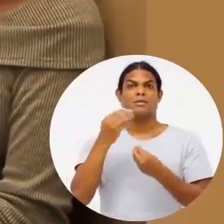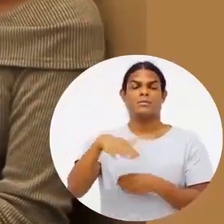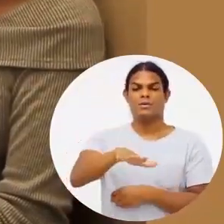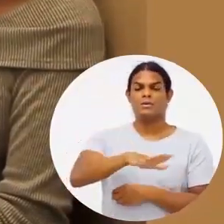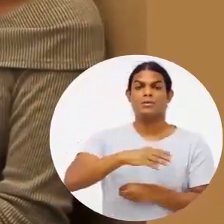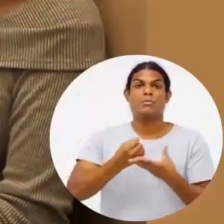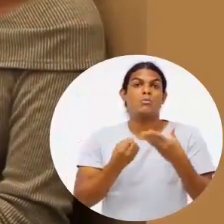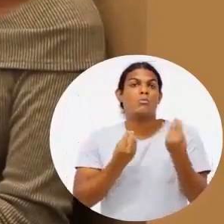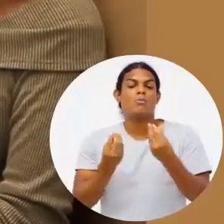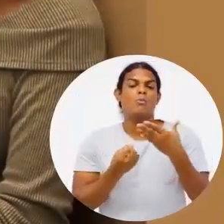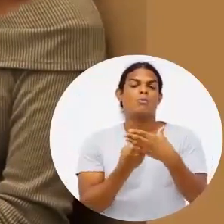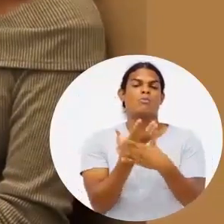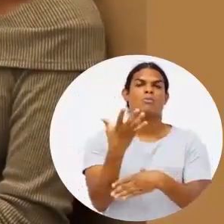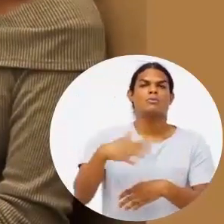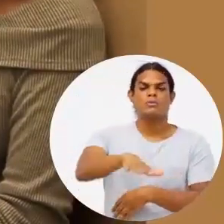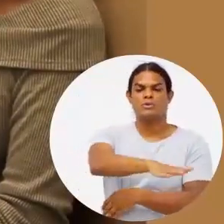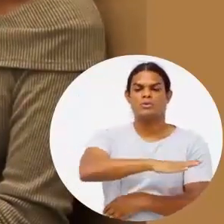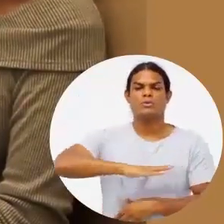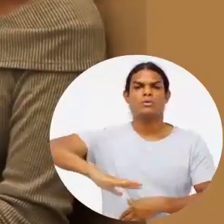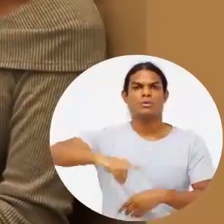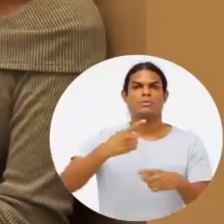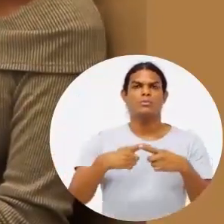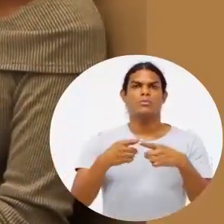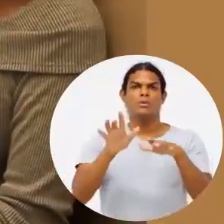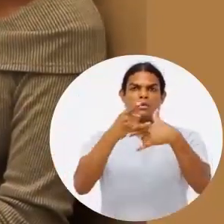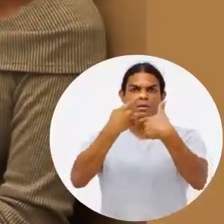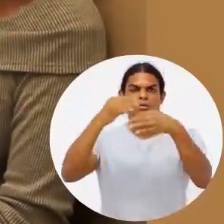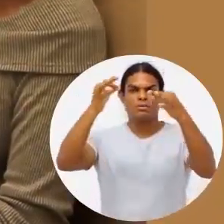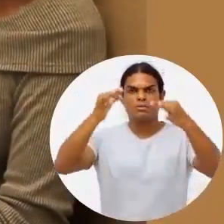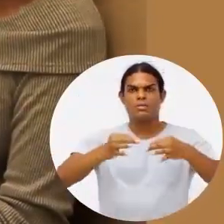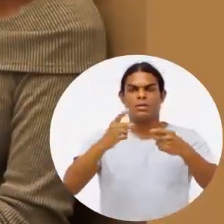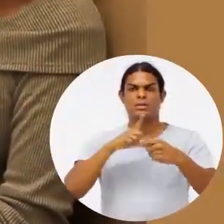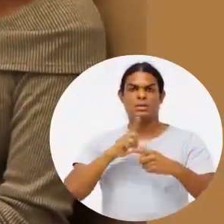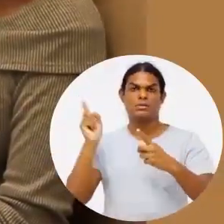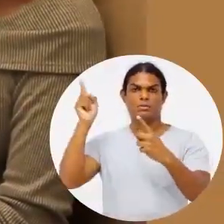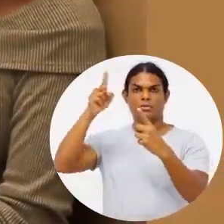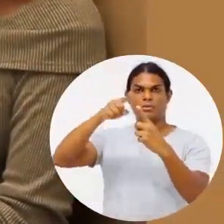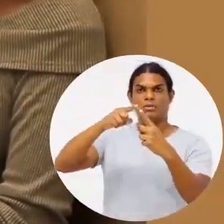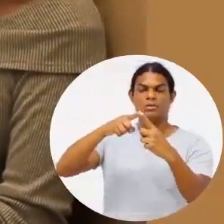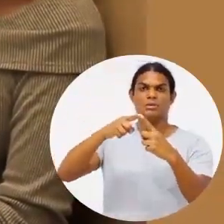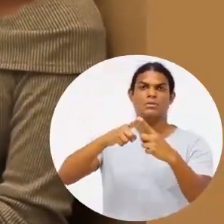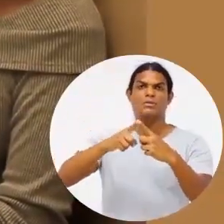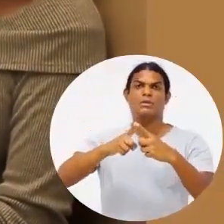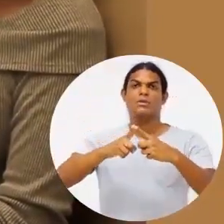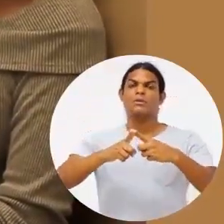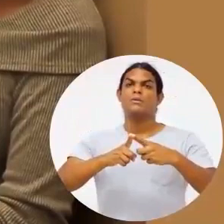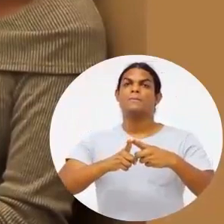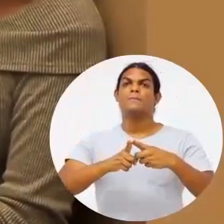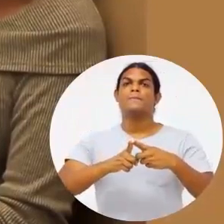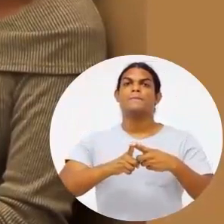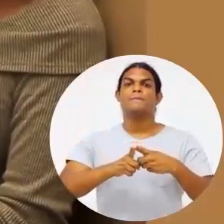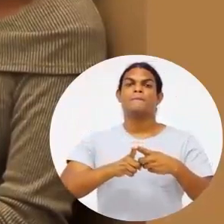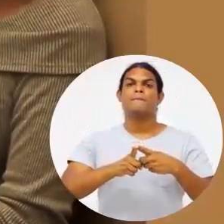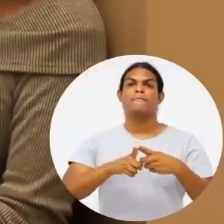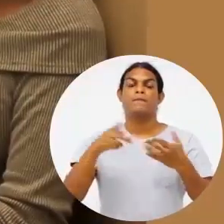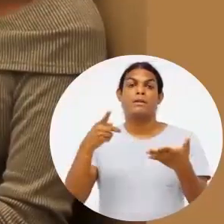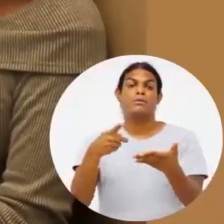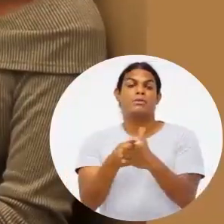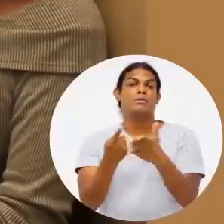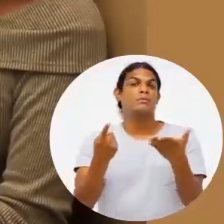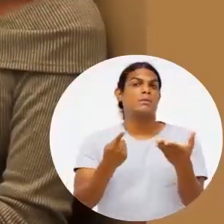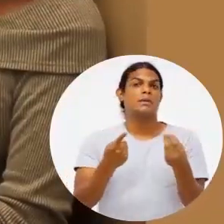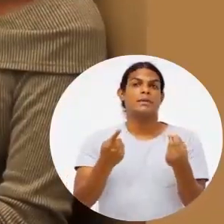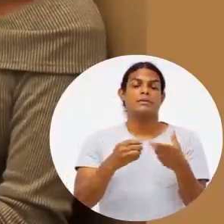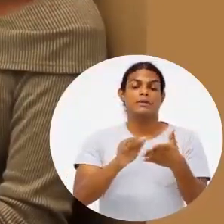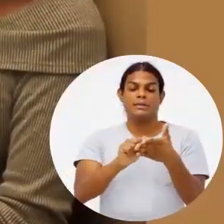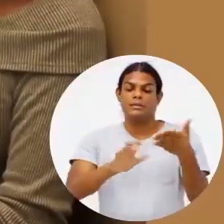construído, porque como a ergonomia, no seu escopo geral, visa as situações de trabalho, elas foram